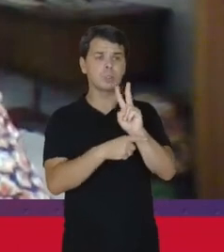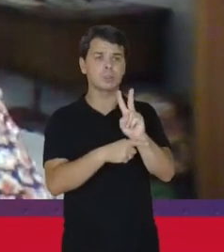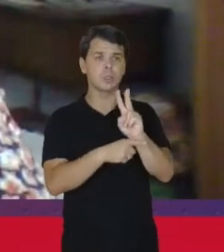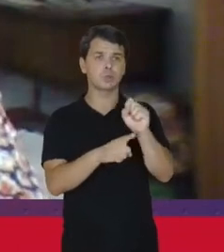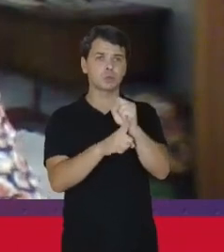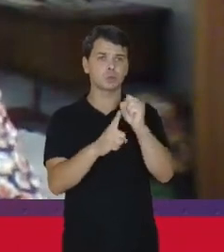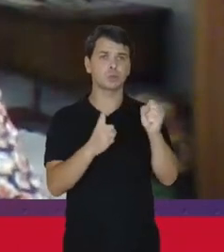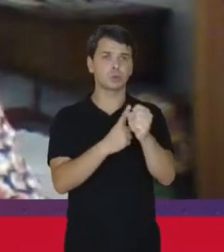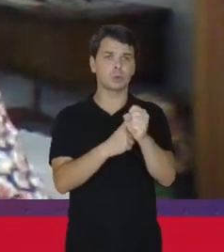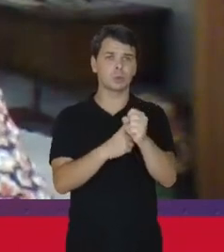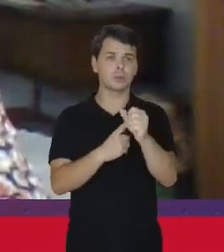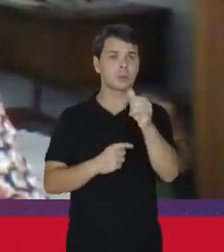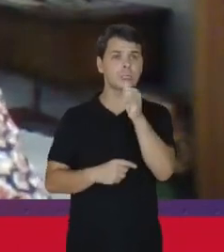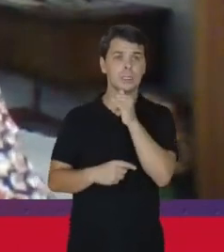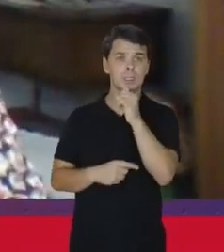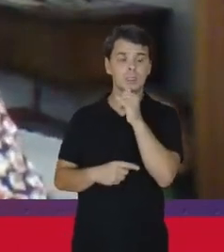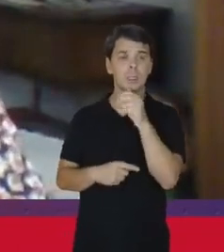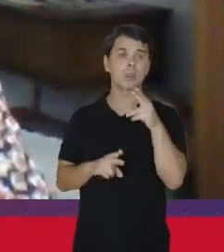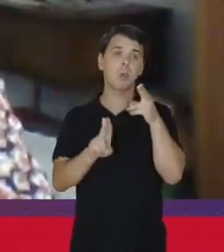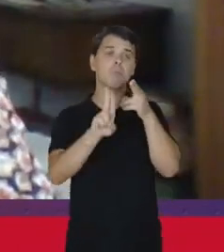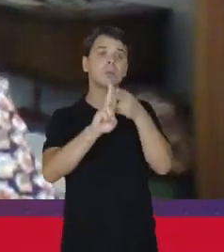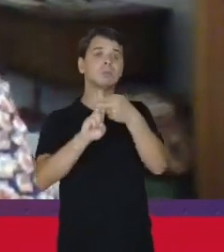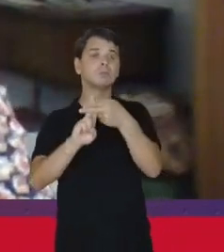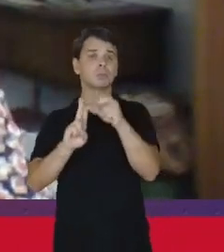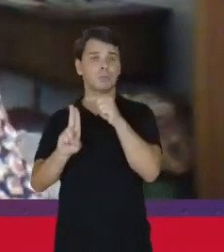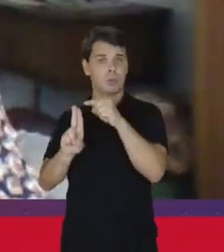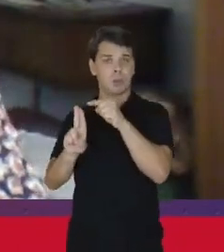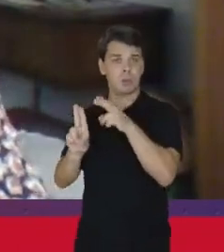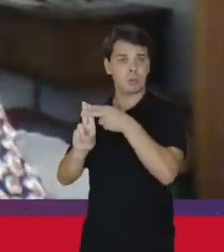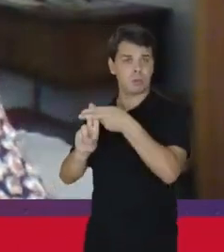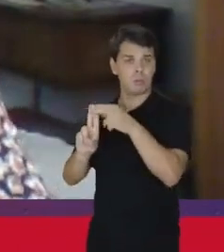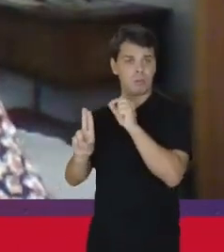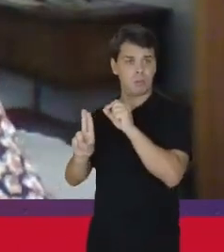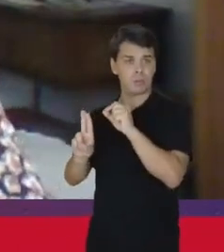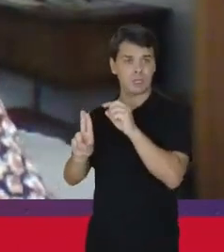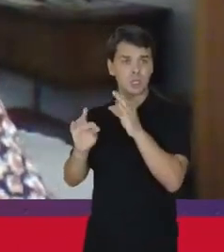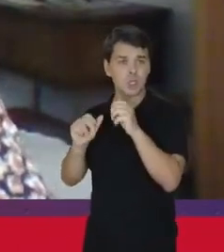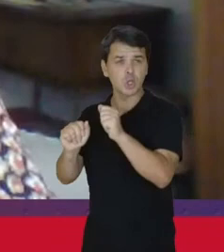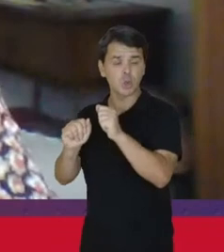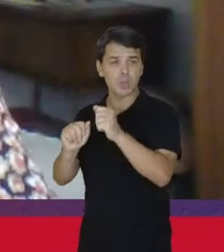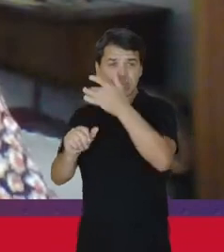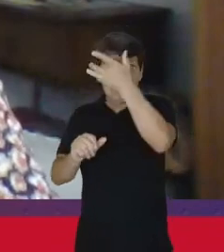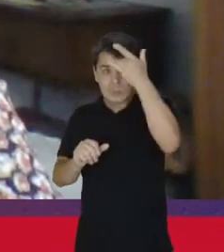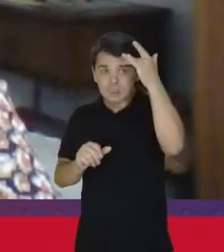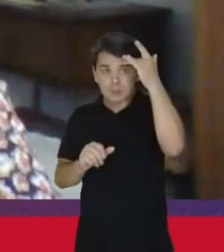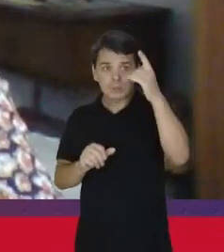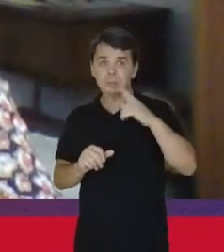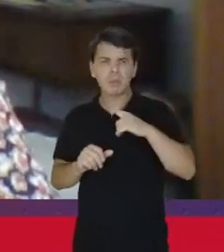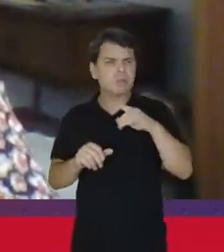exemplo, por exemplo, do SUS, Sistema Único de Saúde, em que todas as pessoas,